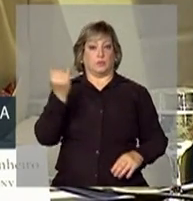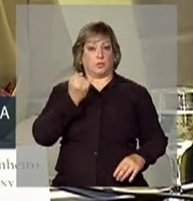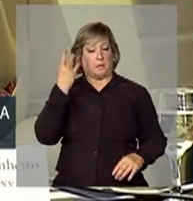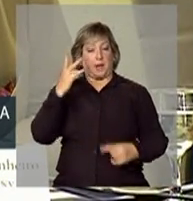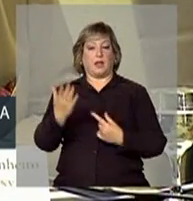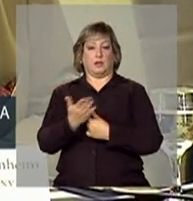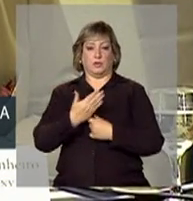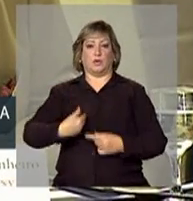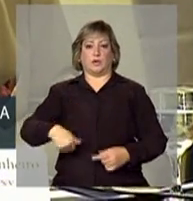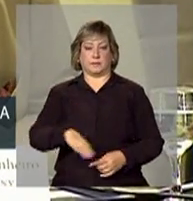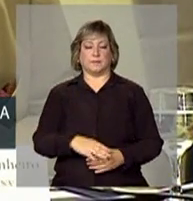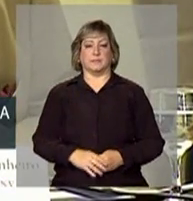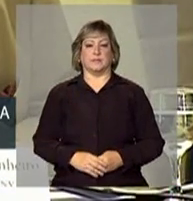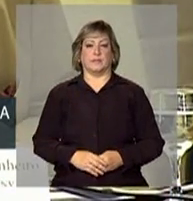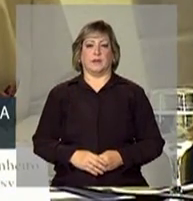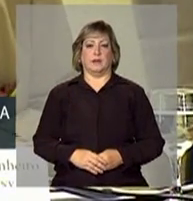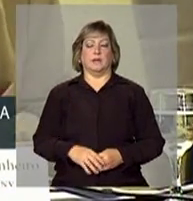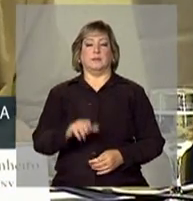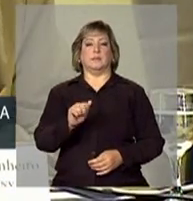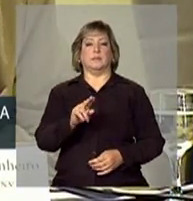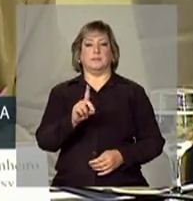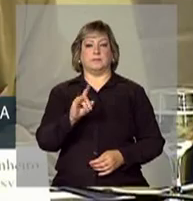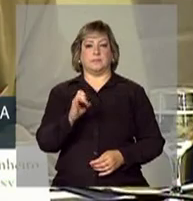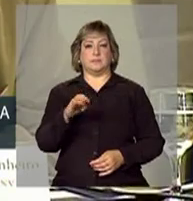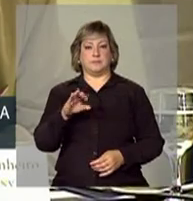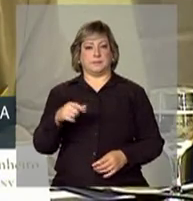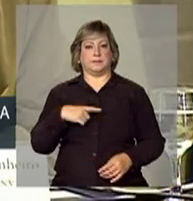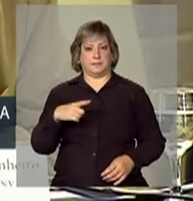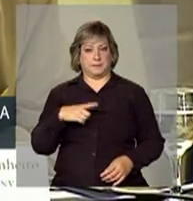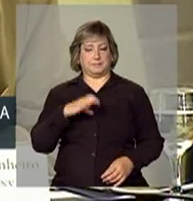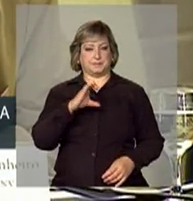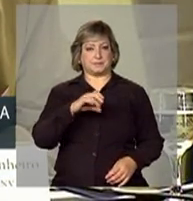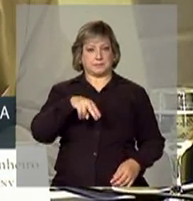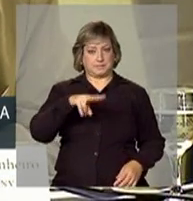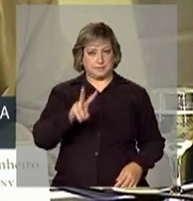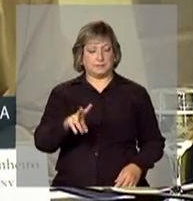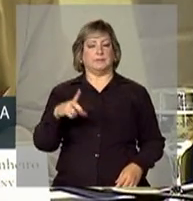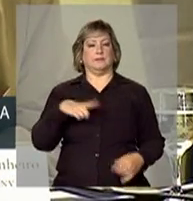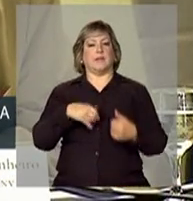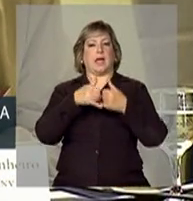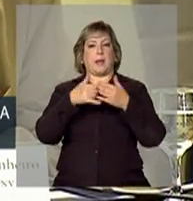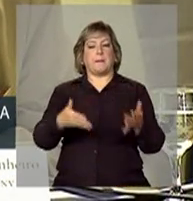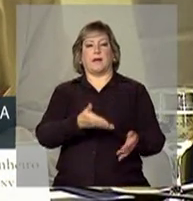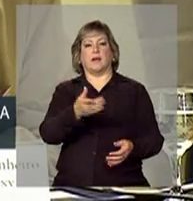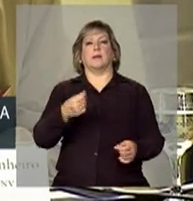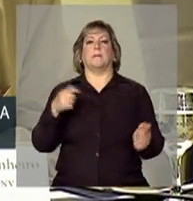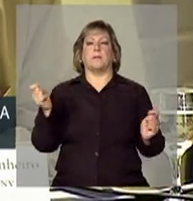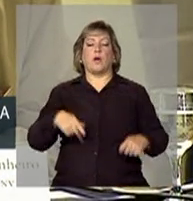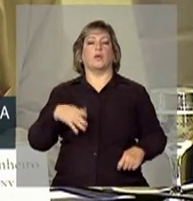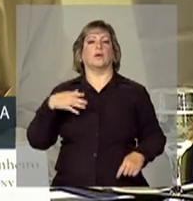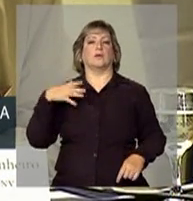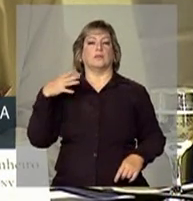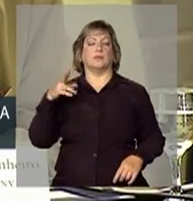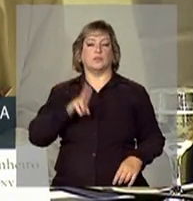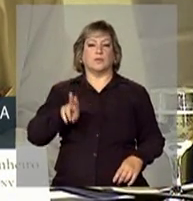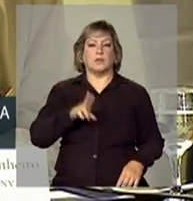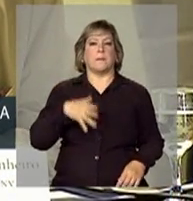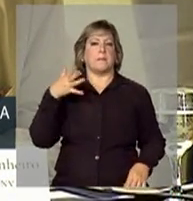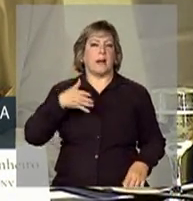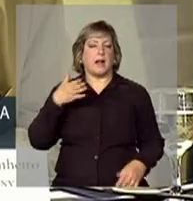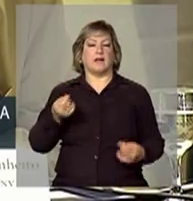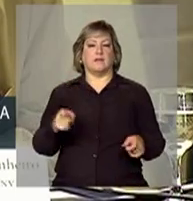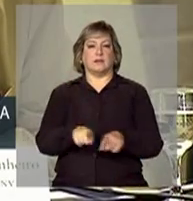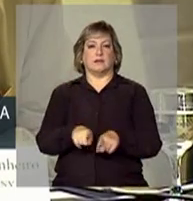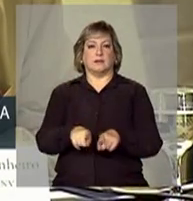nós. As audiências públicas da CNV têm aberto espaço para que especialistas façam uso da palavra, discorrendo sobre algum tema objeto de